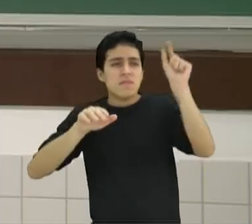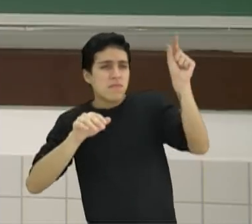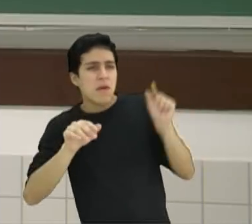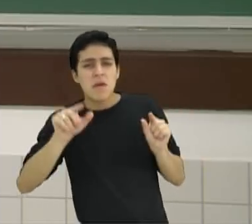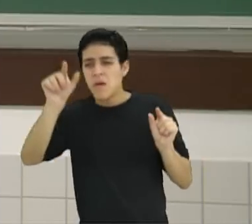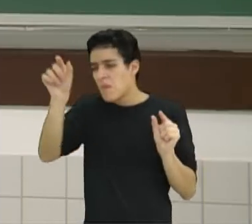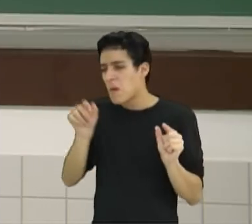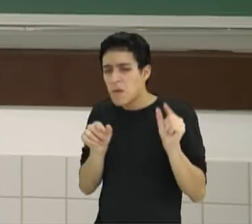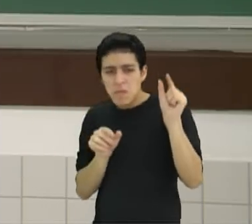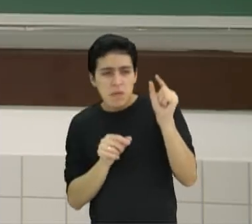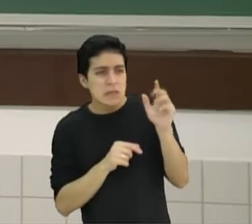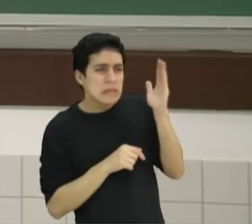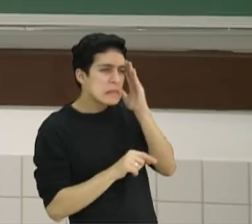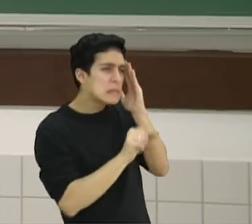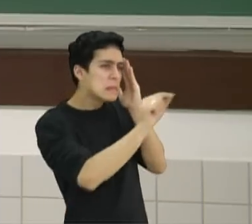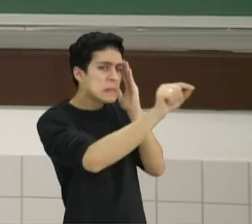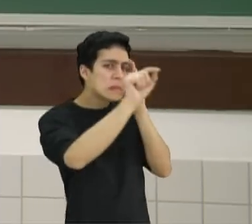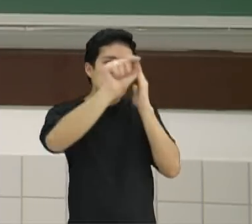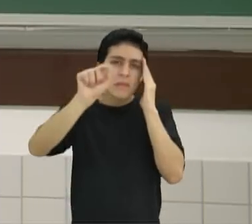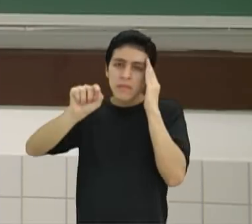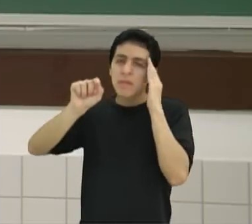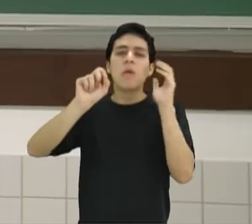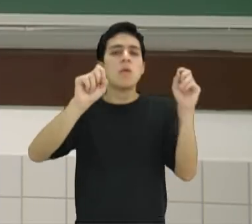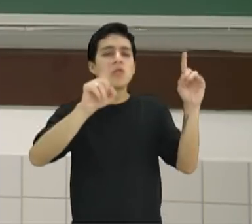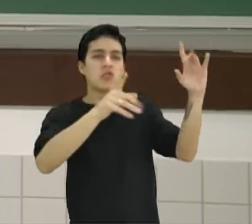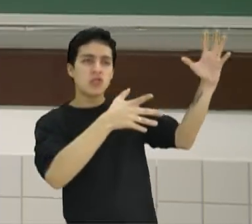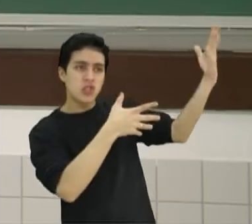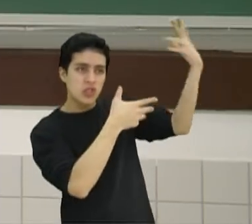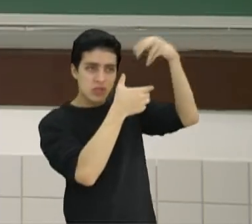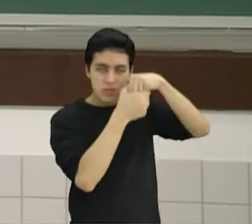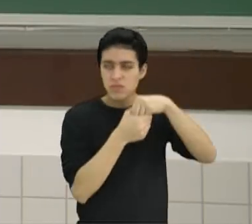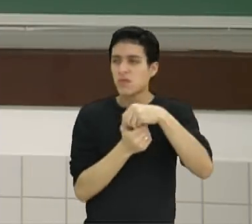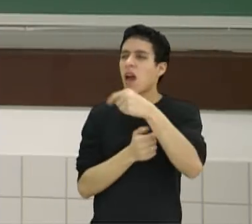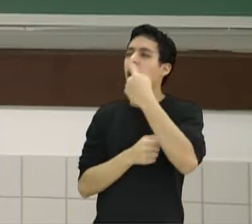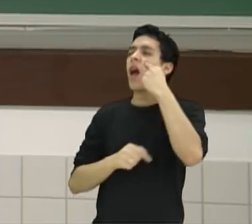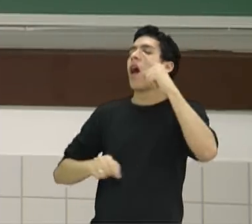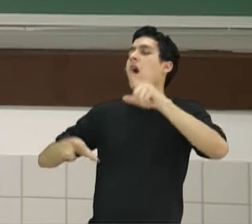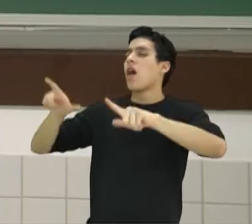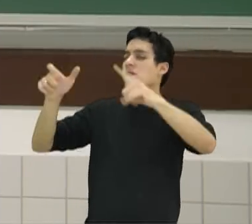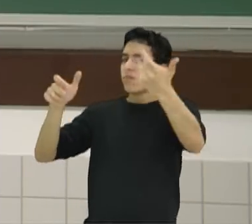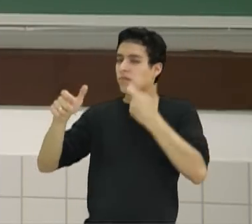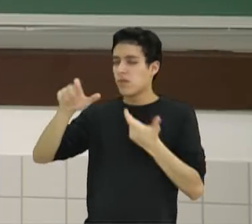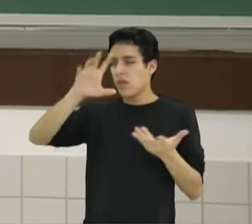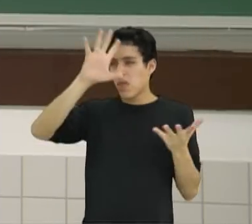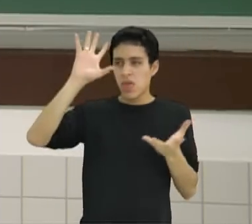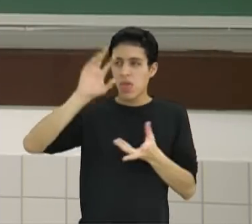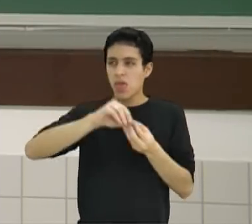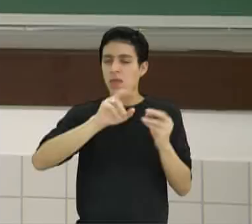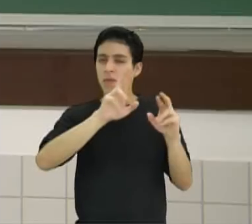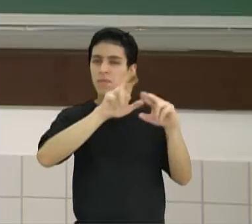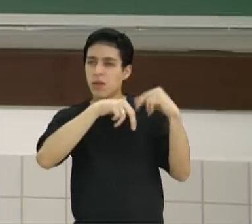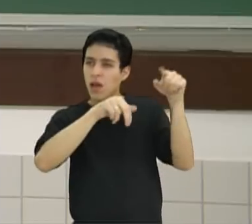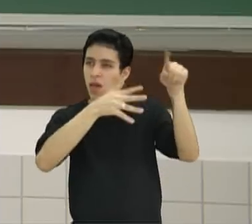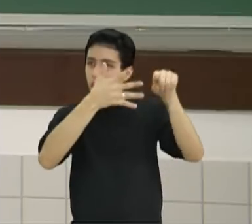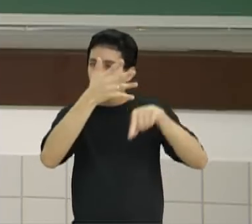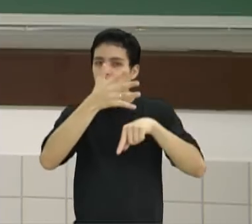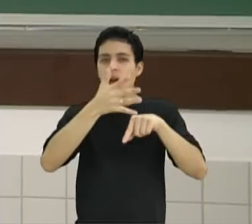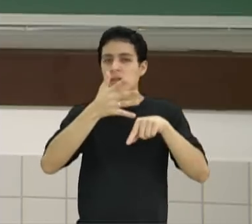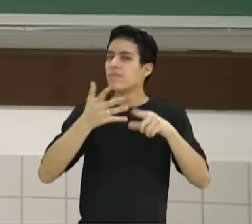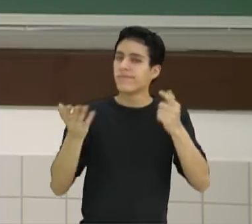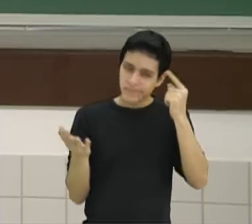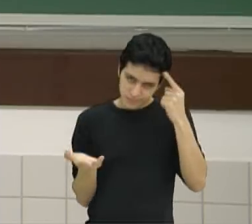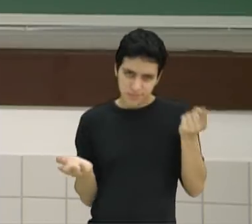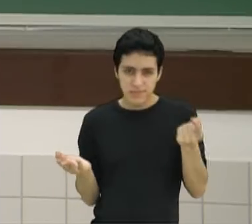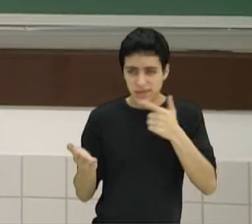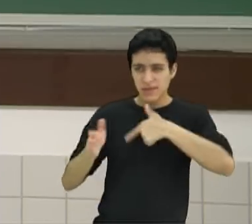é necessário saber, às vezes para interpretar uma propaganda, interpretar uma frase, uma colocação, há muito, às